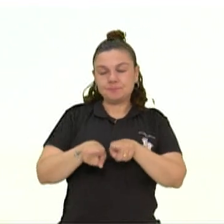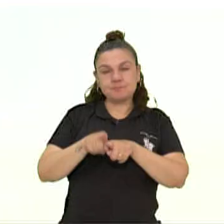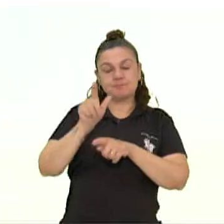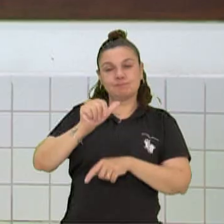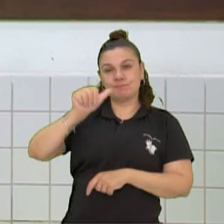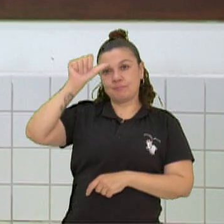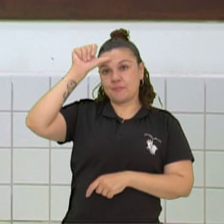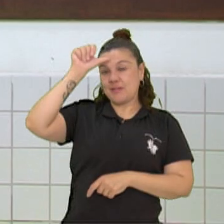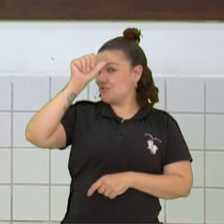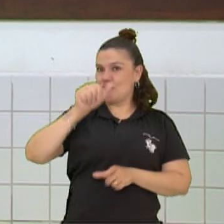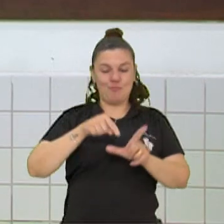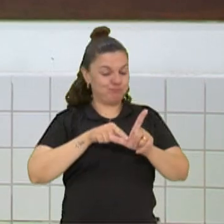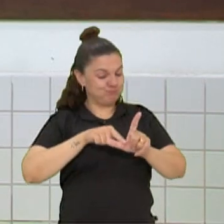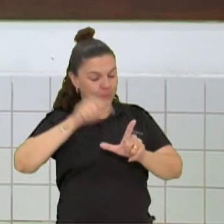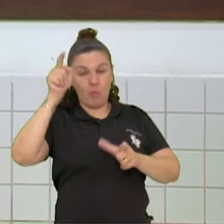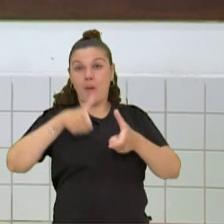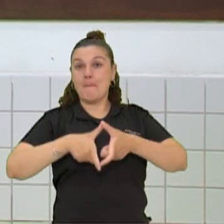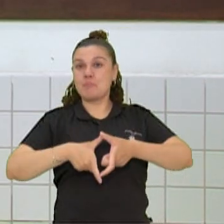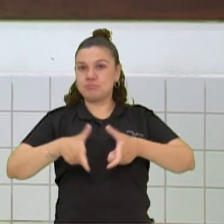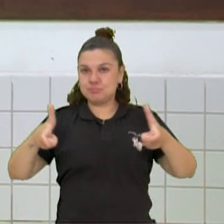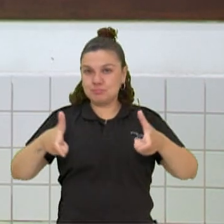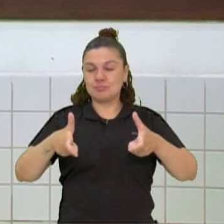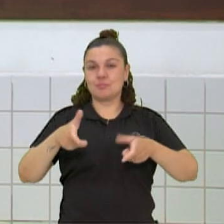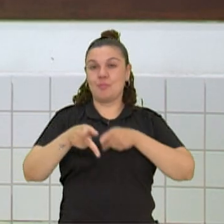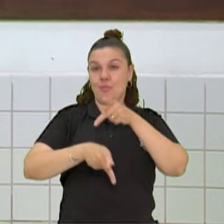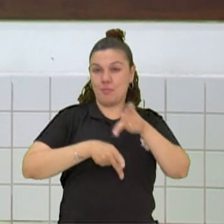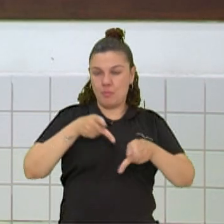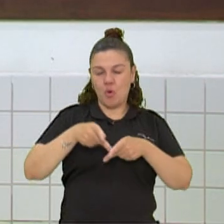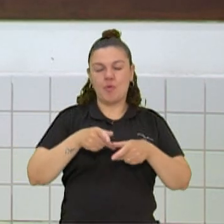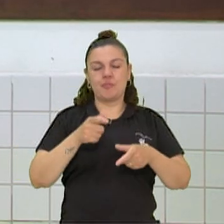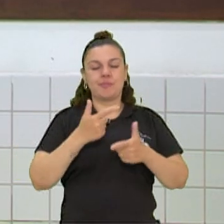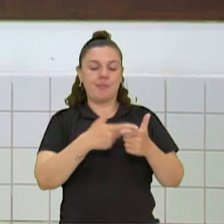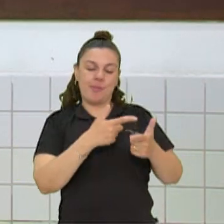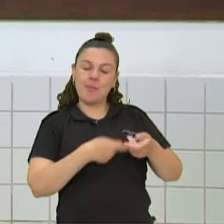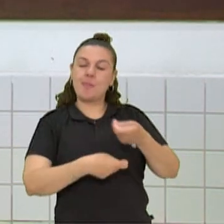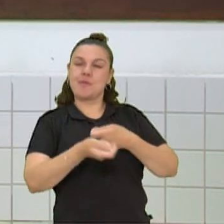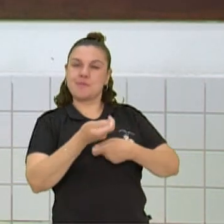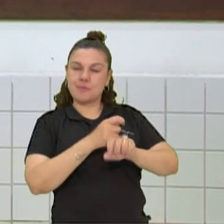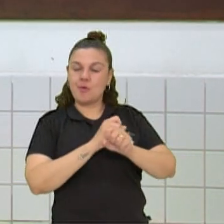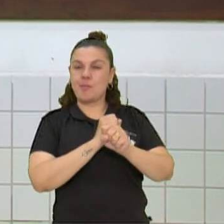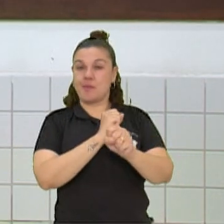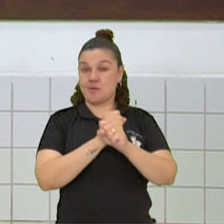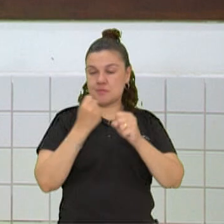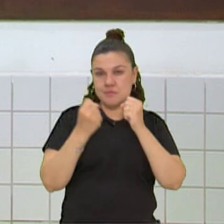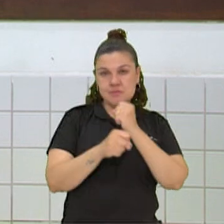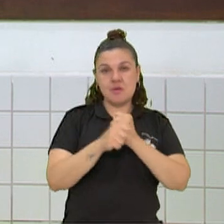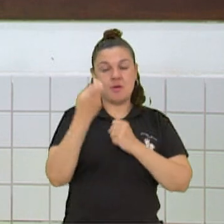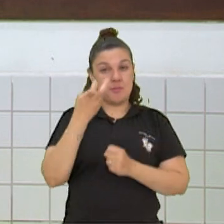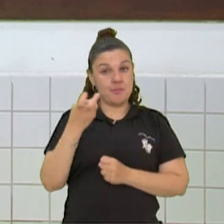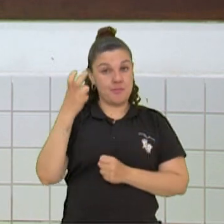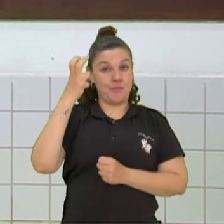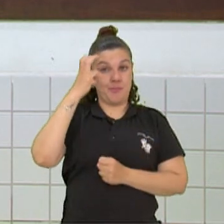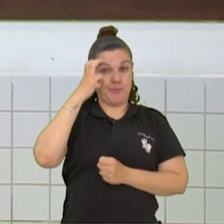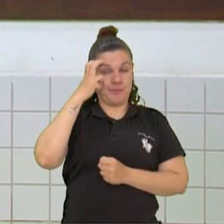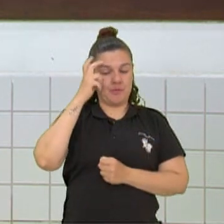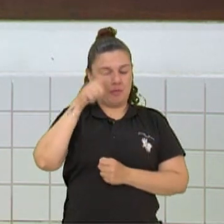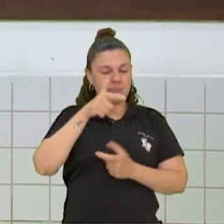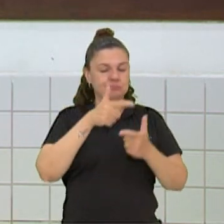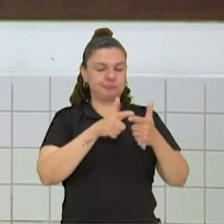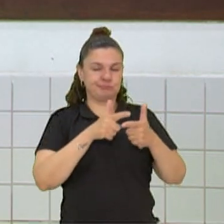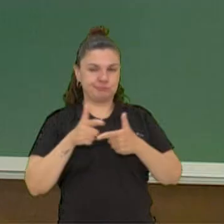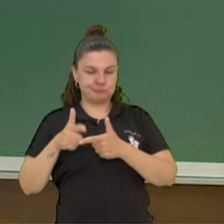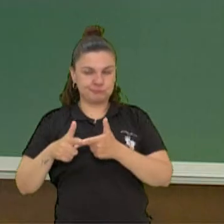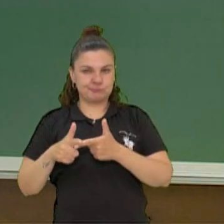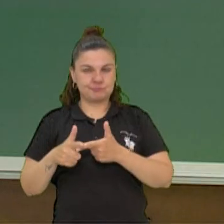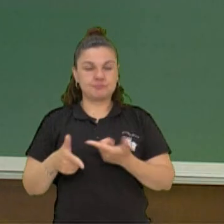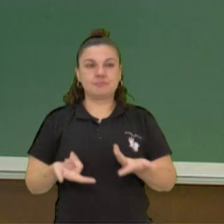um crescimento populacional. Isso relacionado a questões econômicas, sociais, culturais, né? São vários motivos, né,